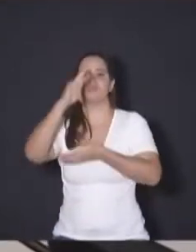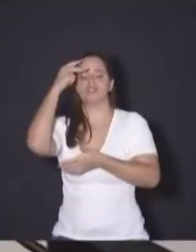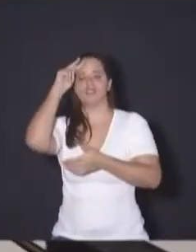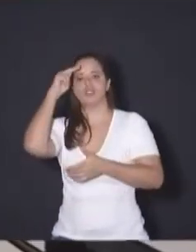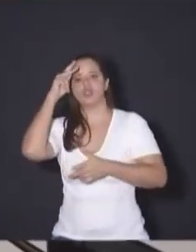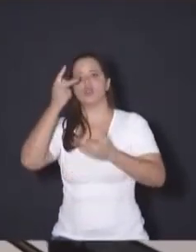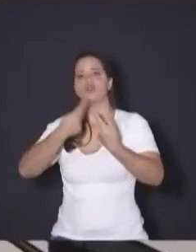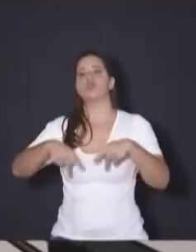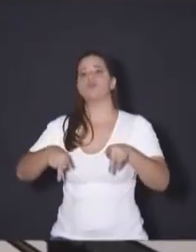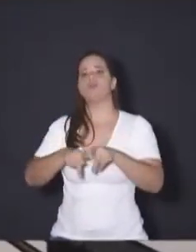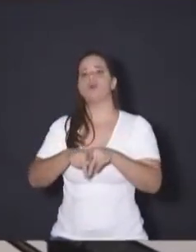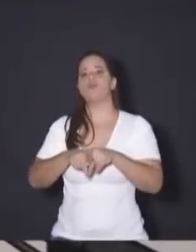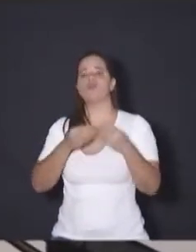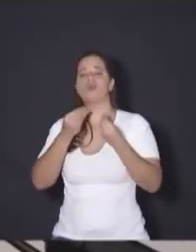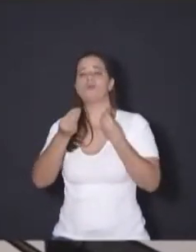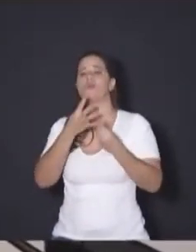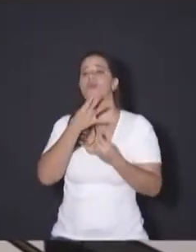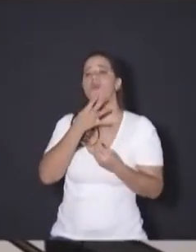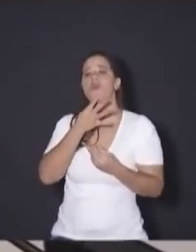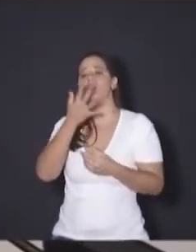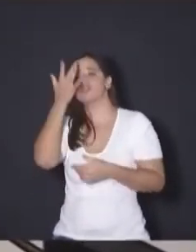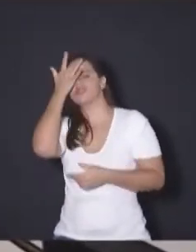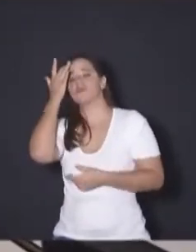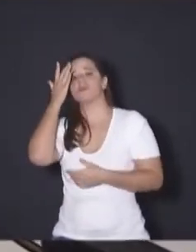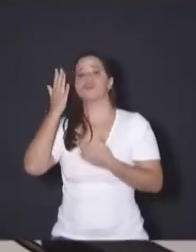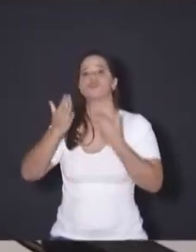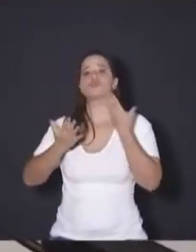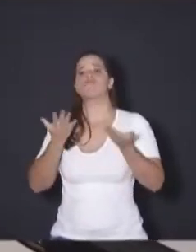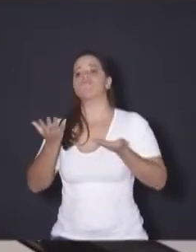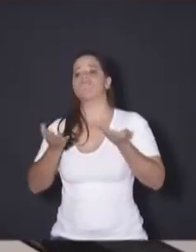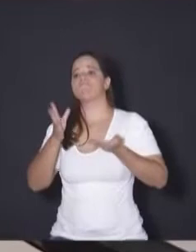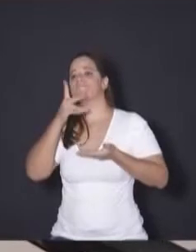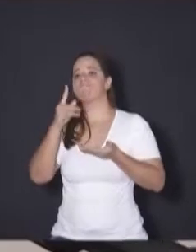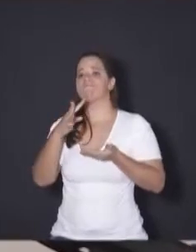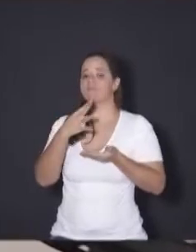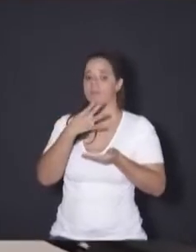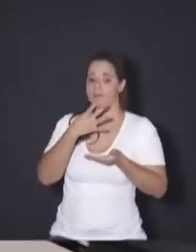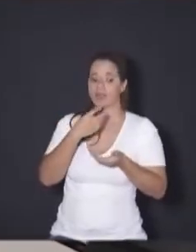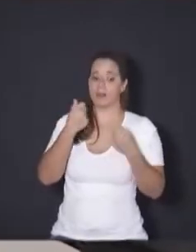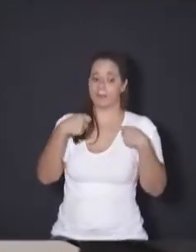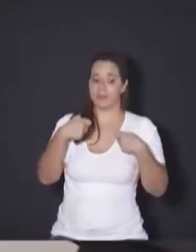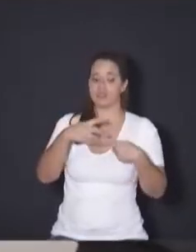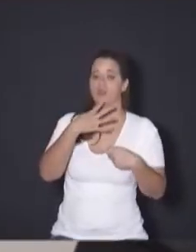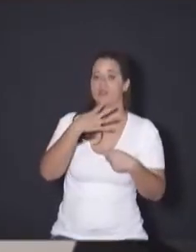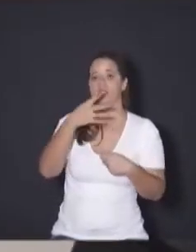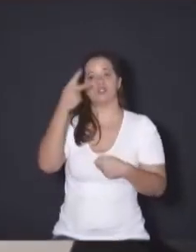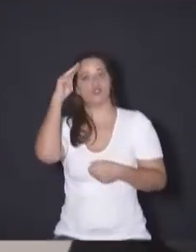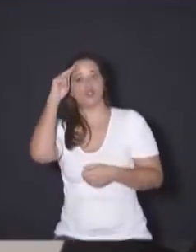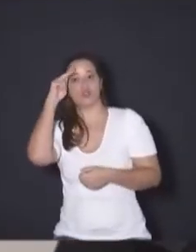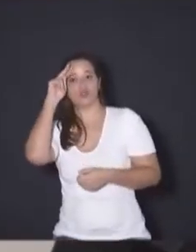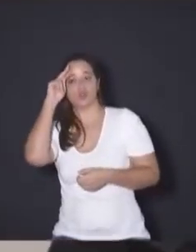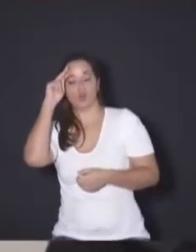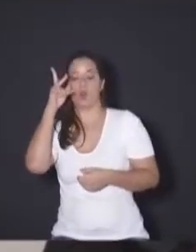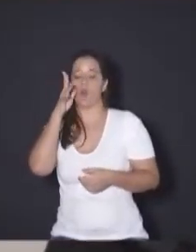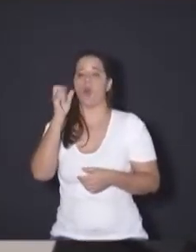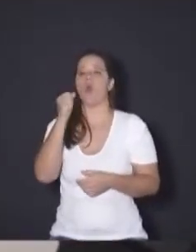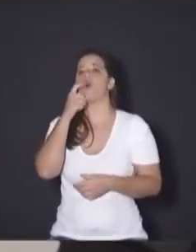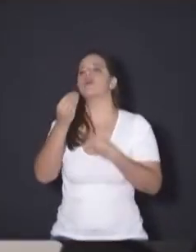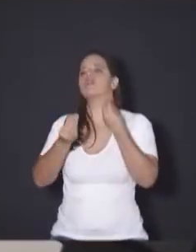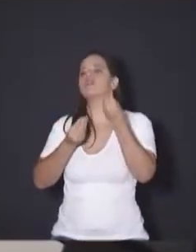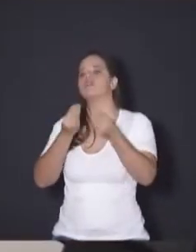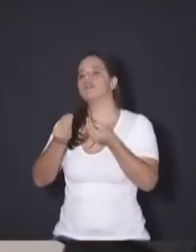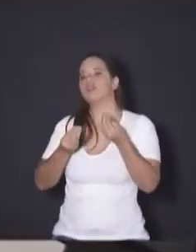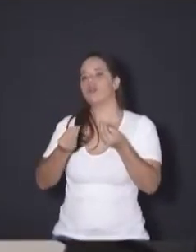esse povo como é que eu vou conhecer essas pessoas é pra gente se conhecer a gente precisa conhecer nossa história nossa árvore genealógica